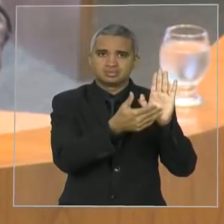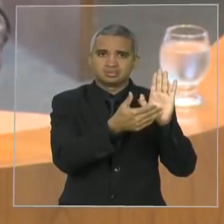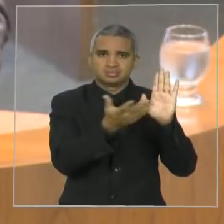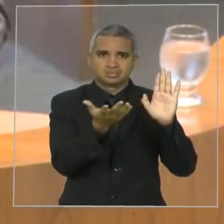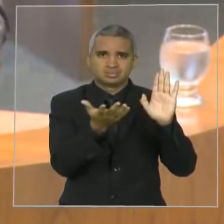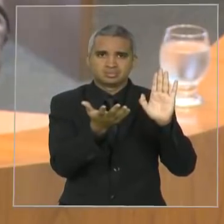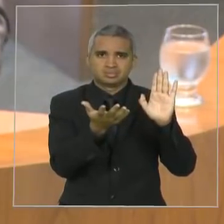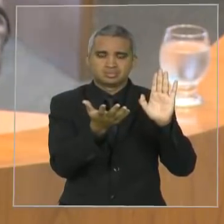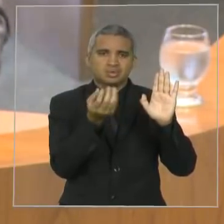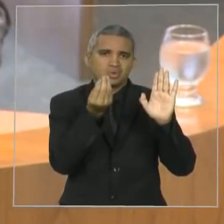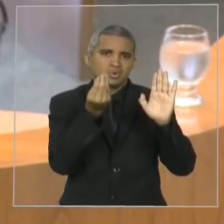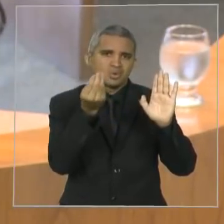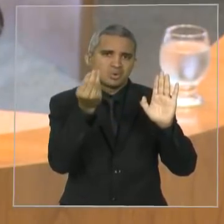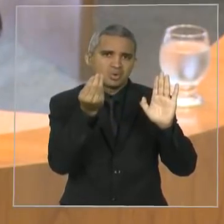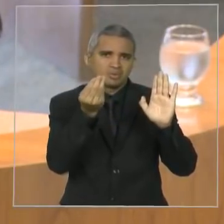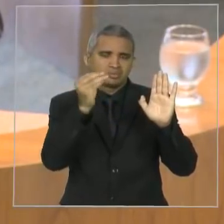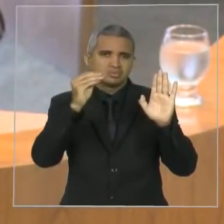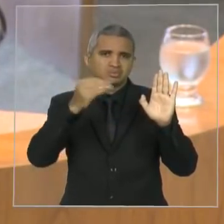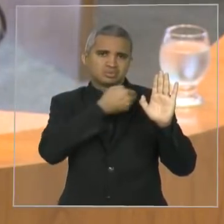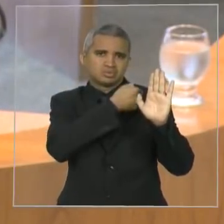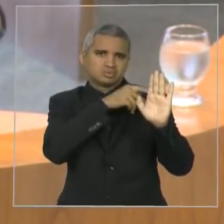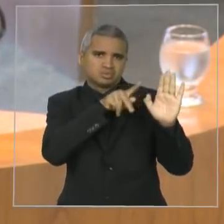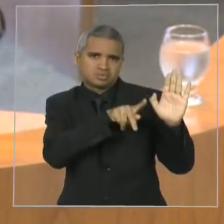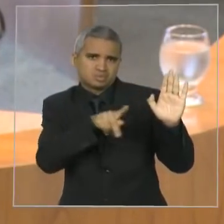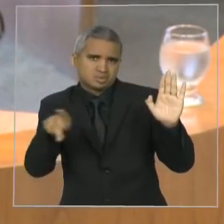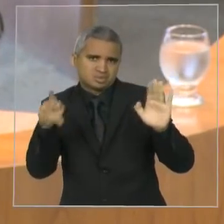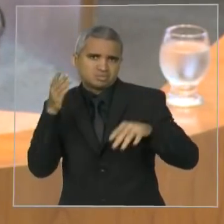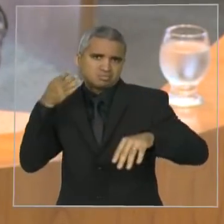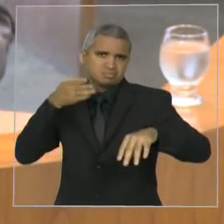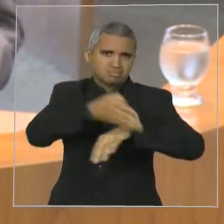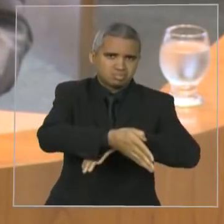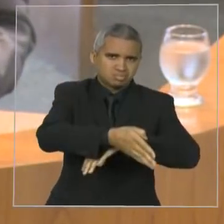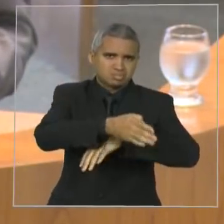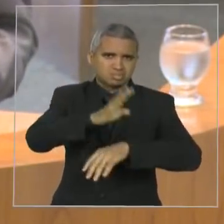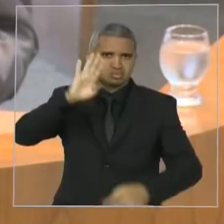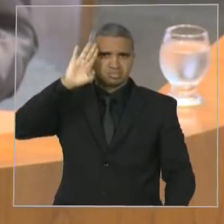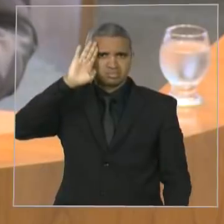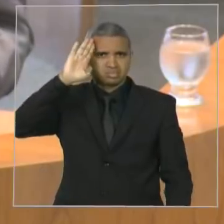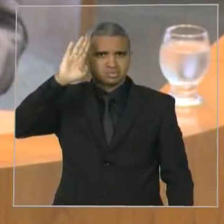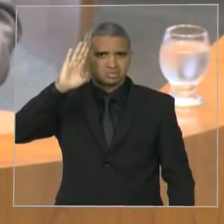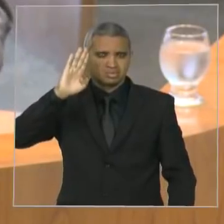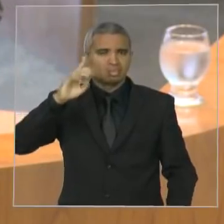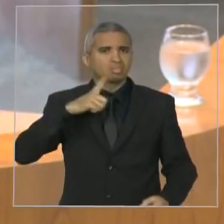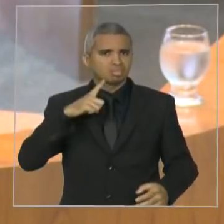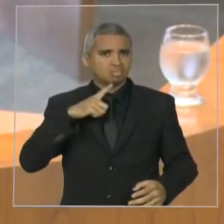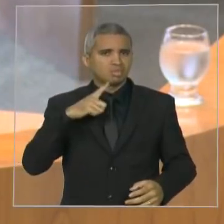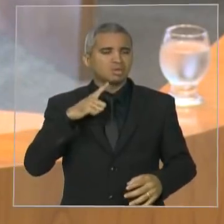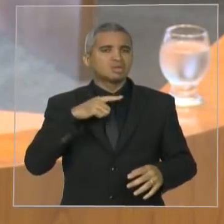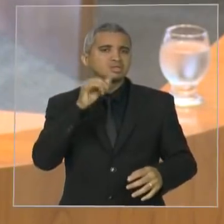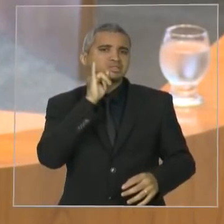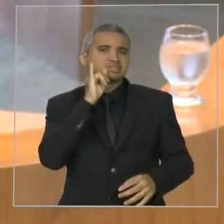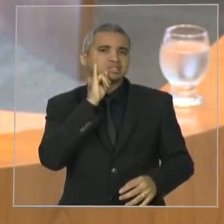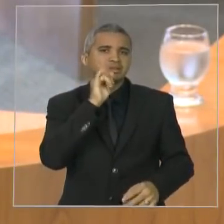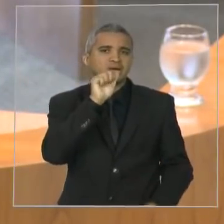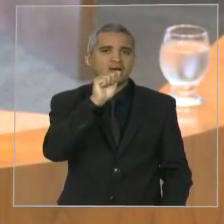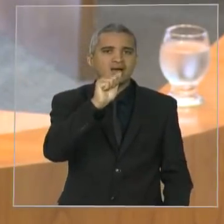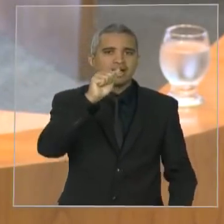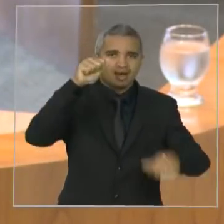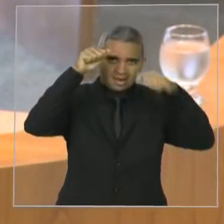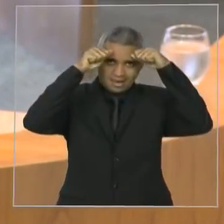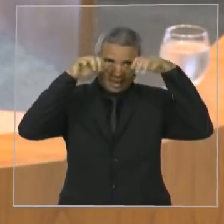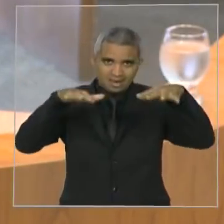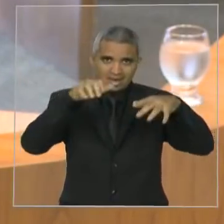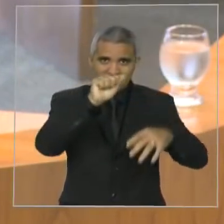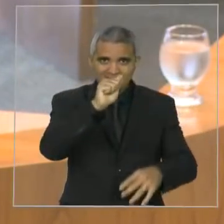violento do Brasil. Então, acima dele tem Rio Grande do Norte, acima dele tem Alagoas, tem Pernambuco, tem